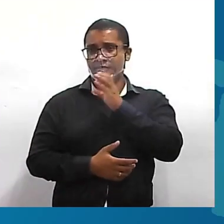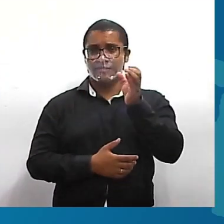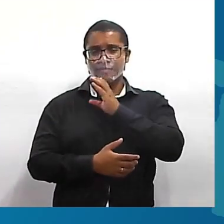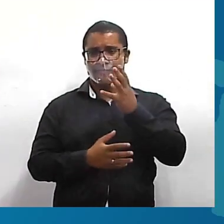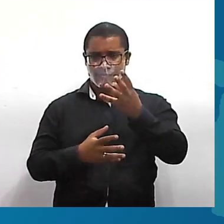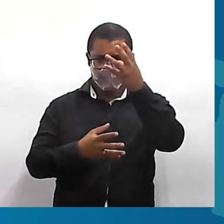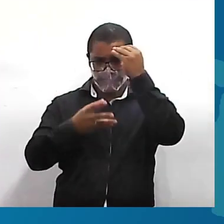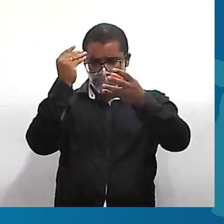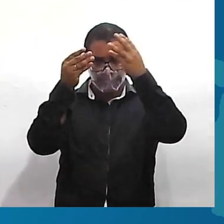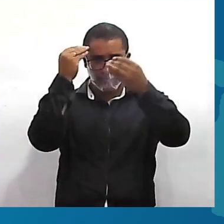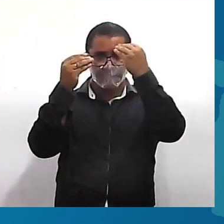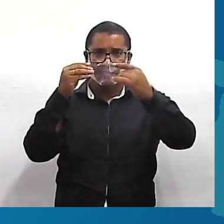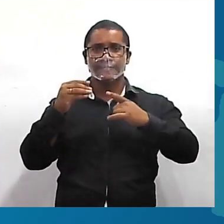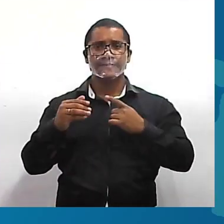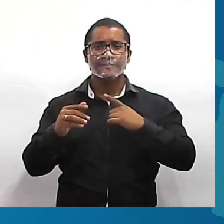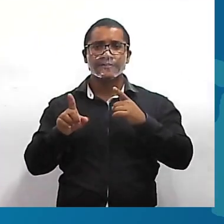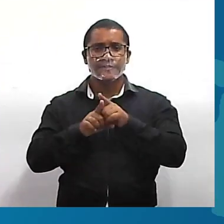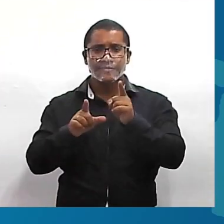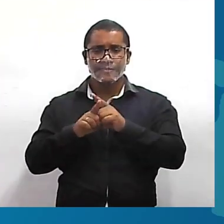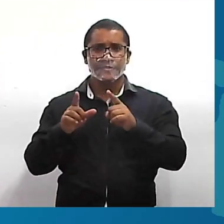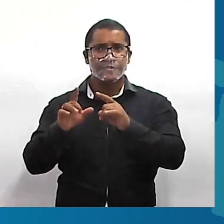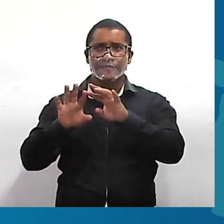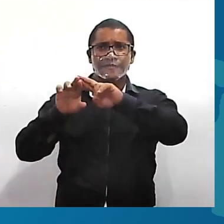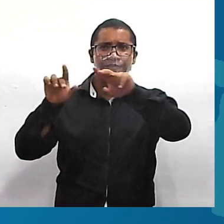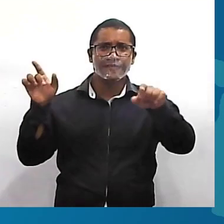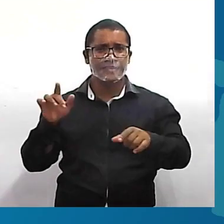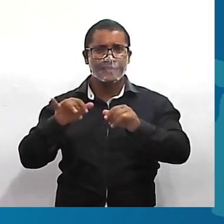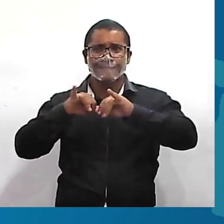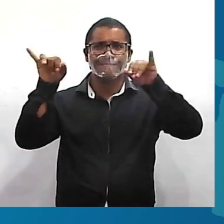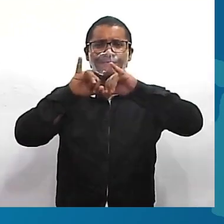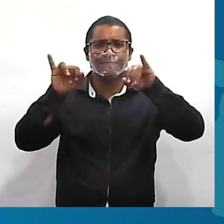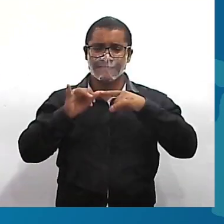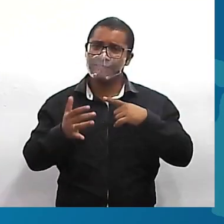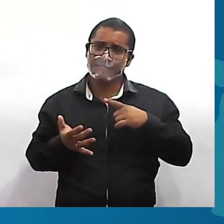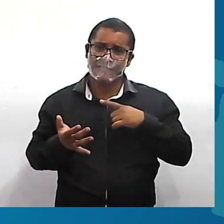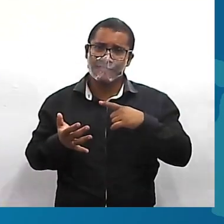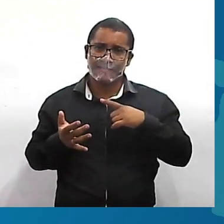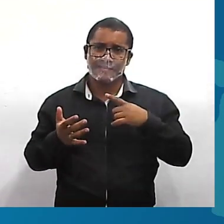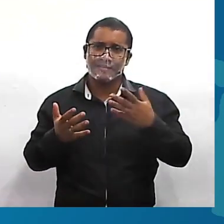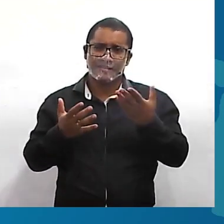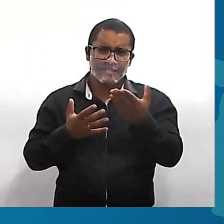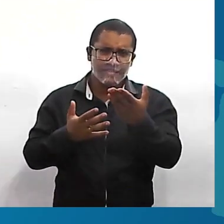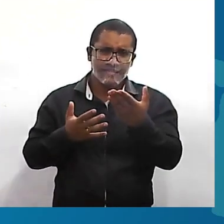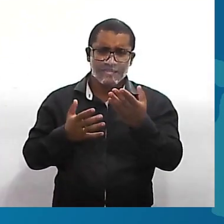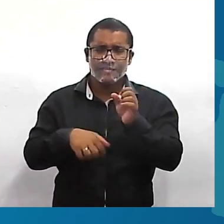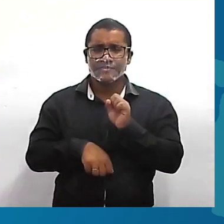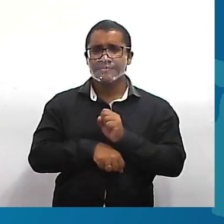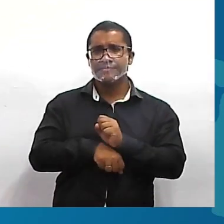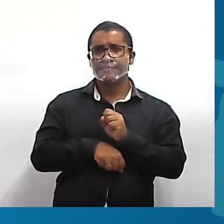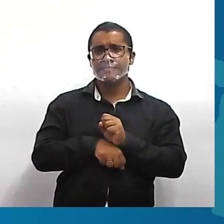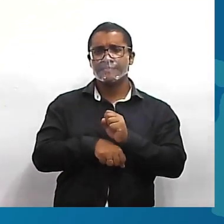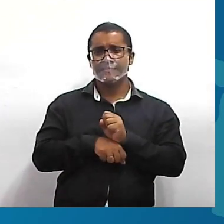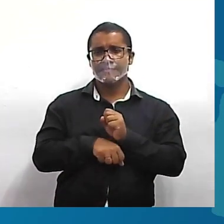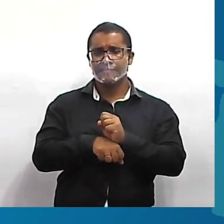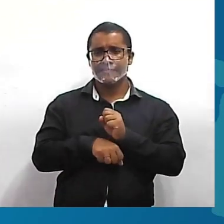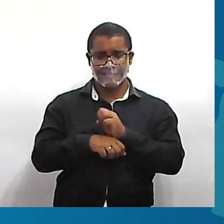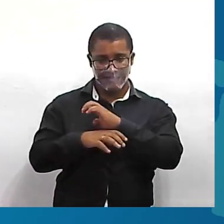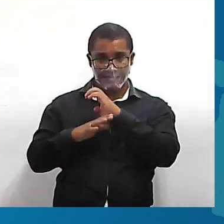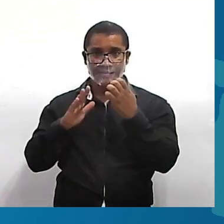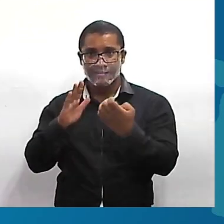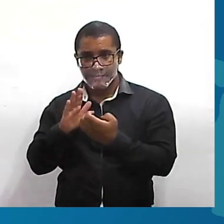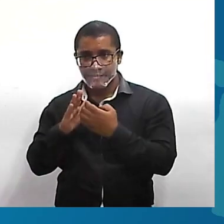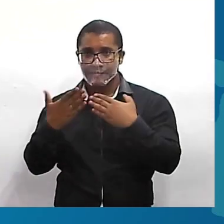e com uma imensa quantidade de dados disponíveis. Não é mais aceitável esperar que a empresa ou